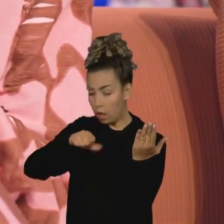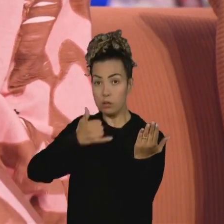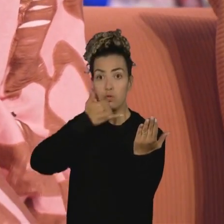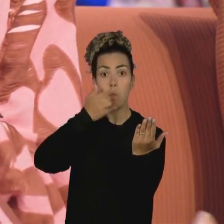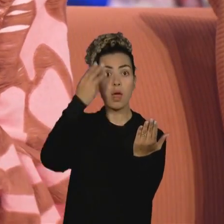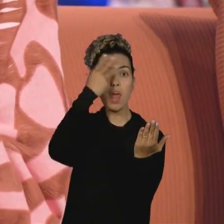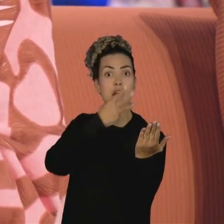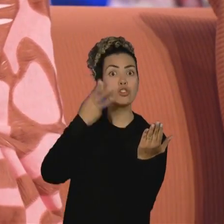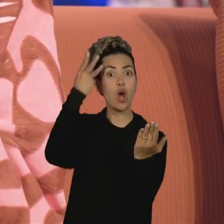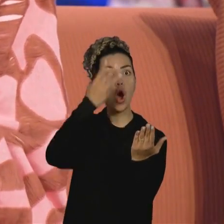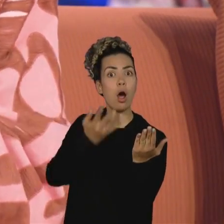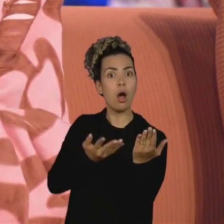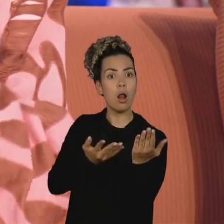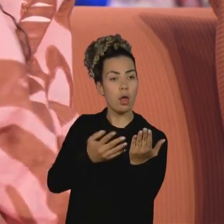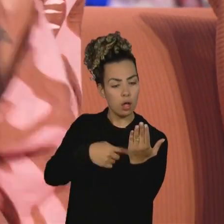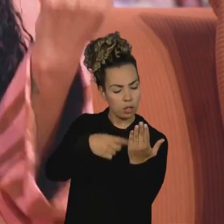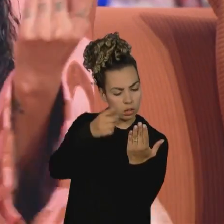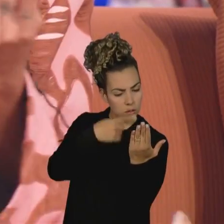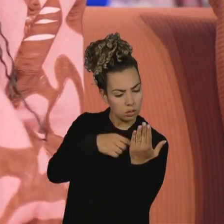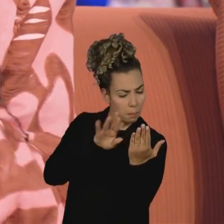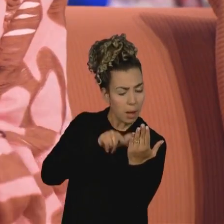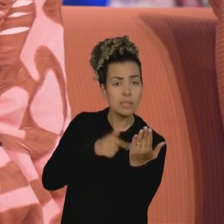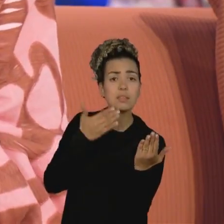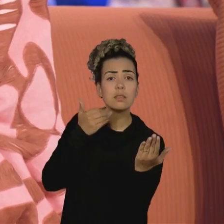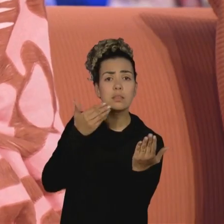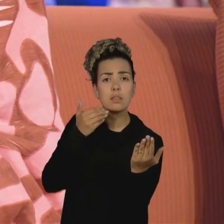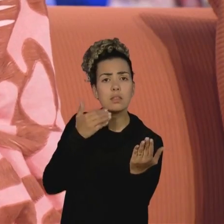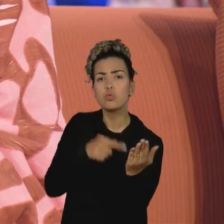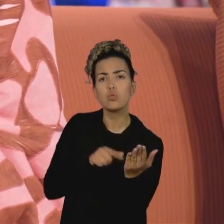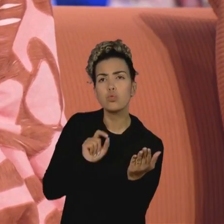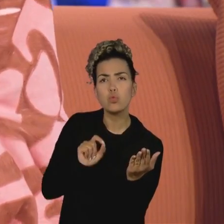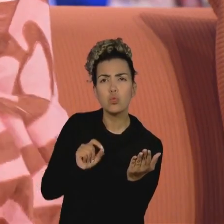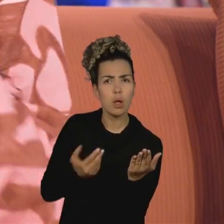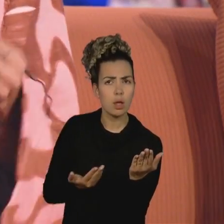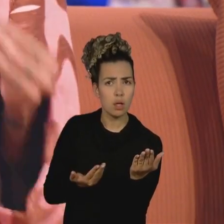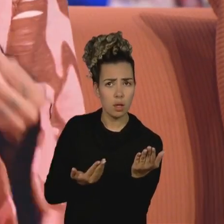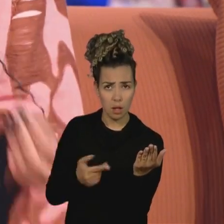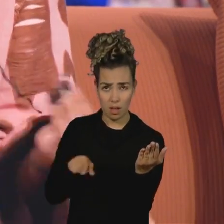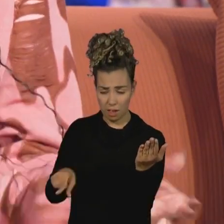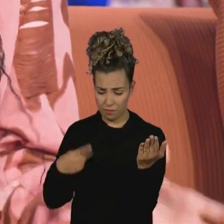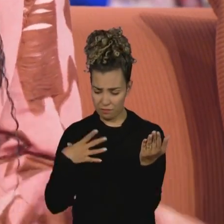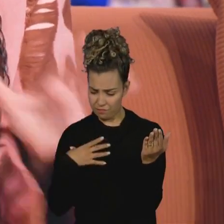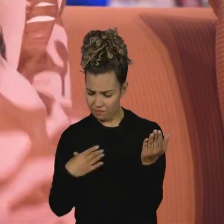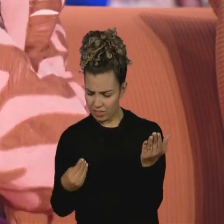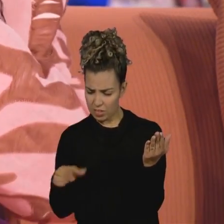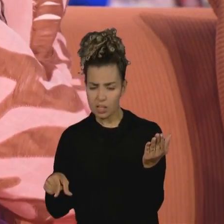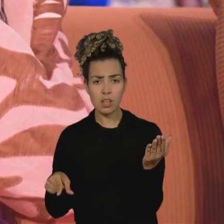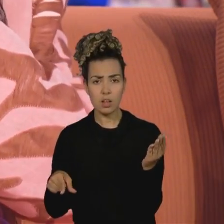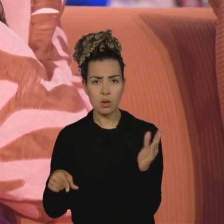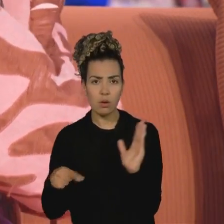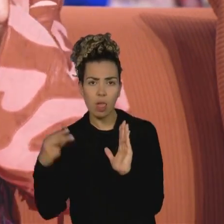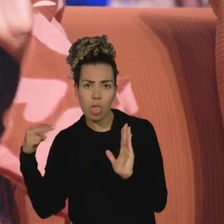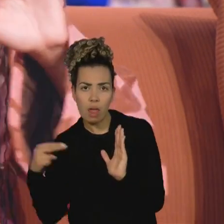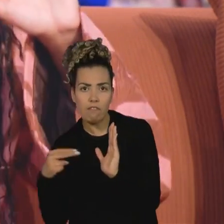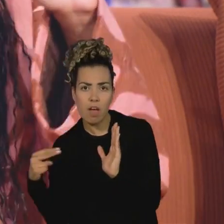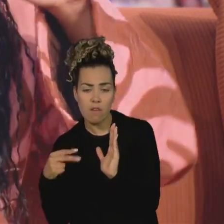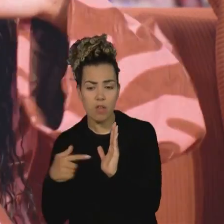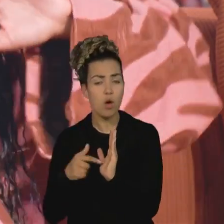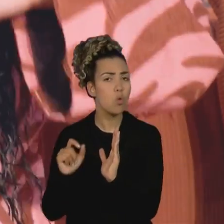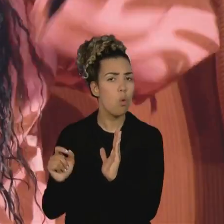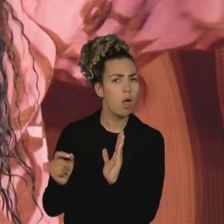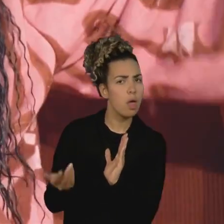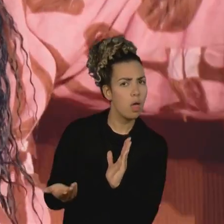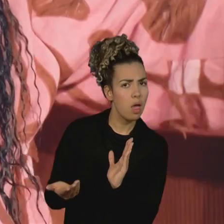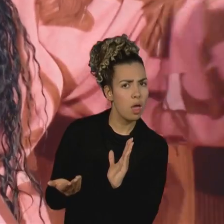você está consumindo? O que o seu filho está consumindo? Será que todo mundo está de olho mesmo nisso? Ou você só quer... eu